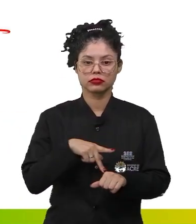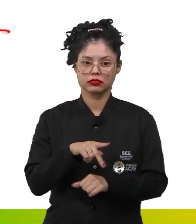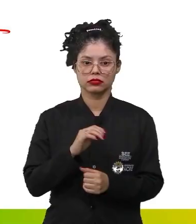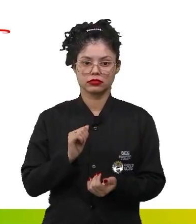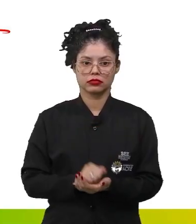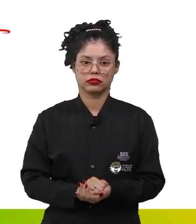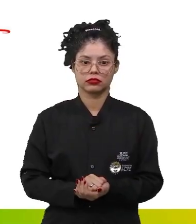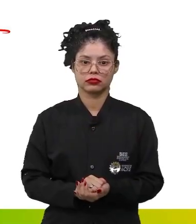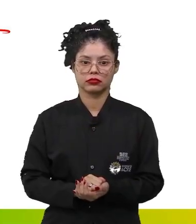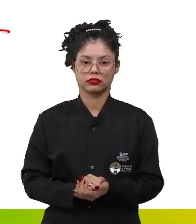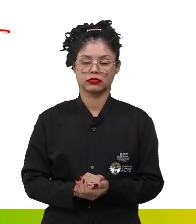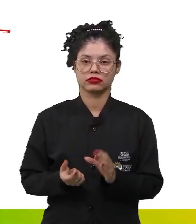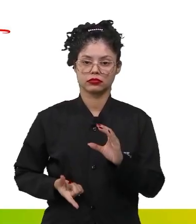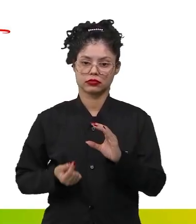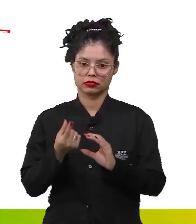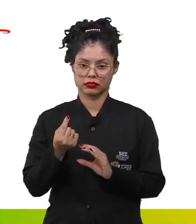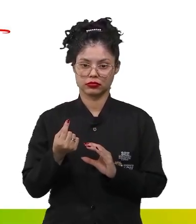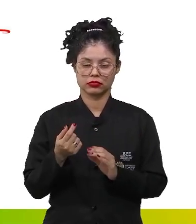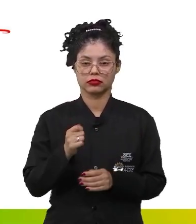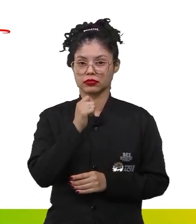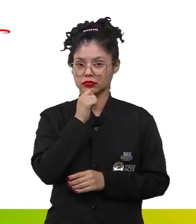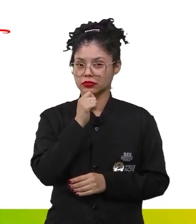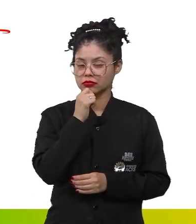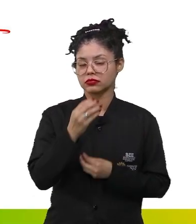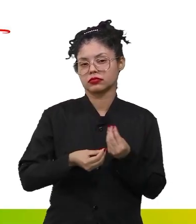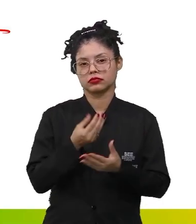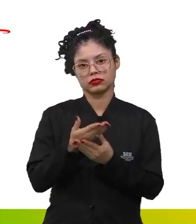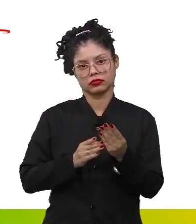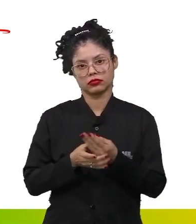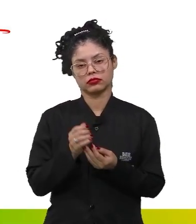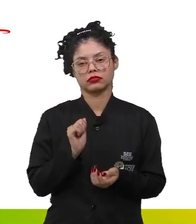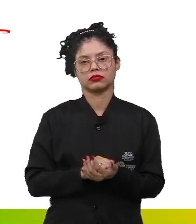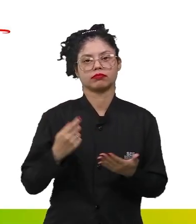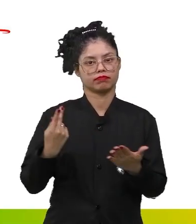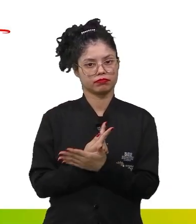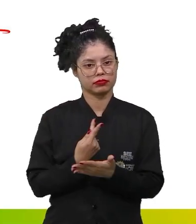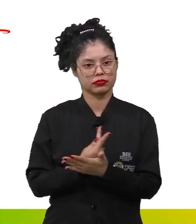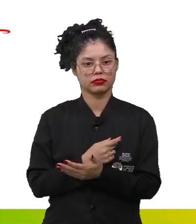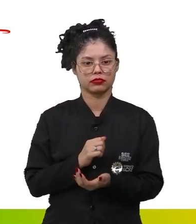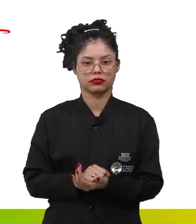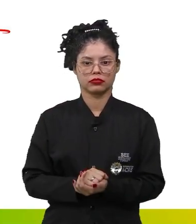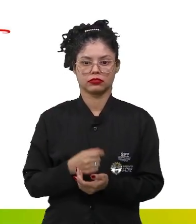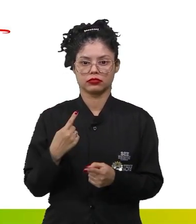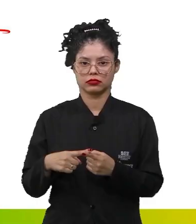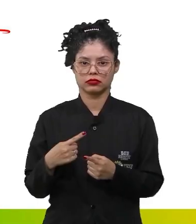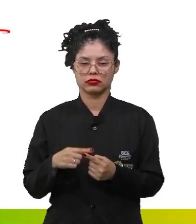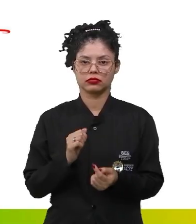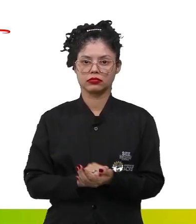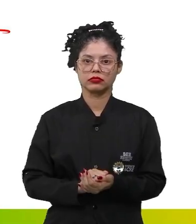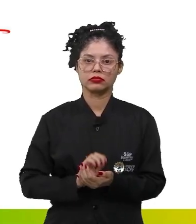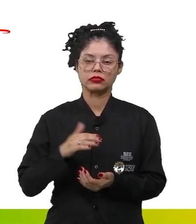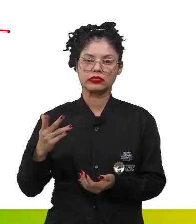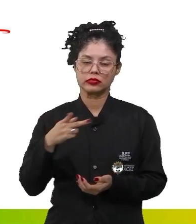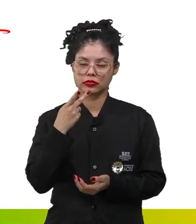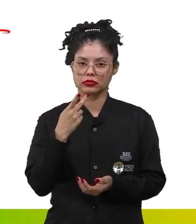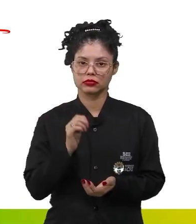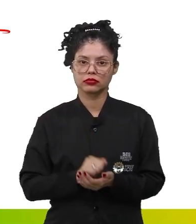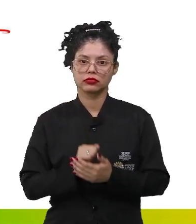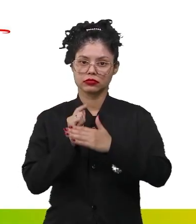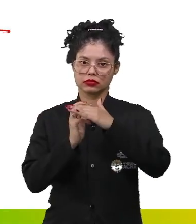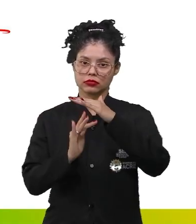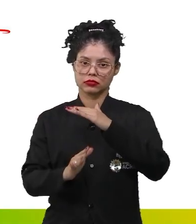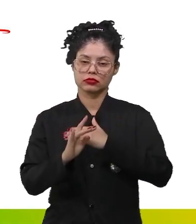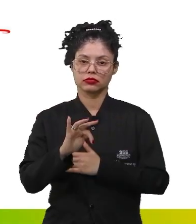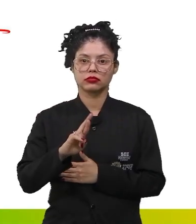países centrais do capitalismo a fim de servir mão de obra barata, está incorreto. Por quê? Porque quando a gente fala de